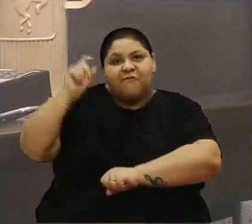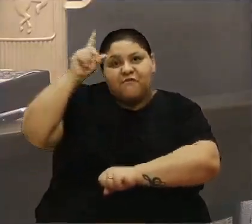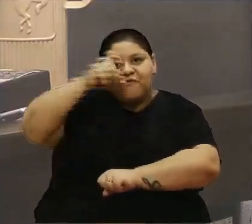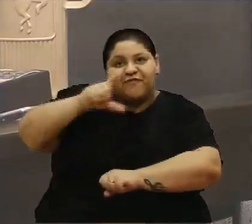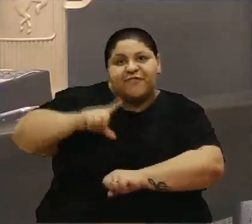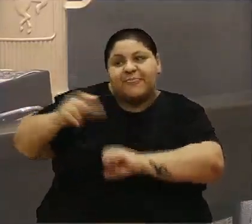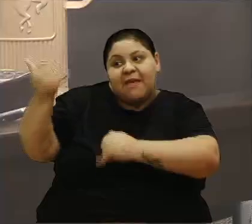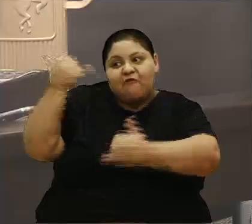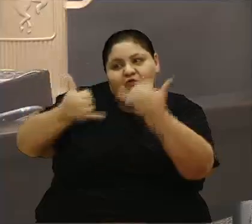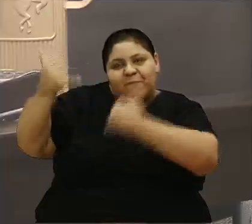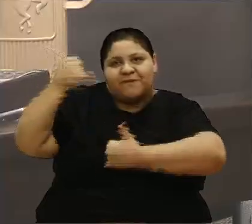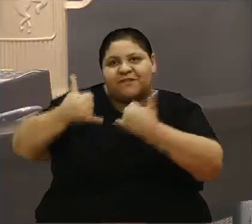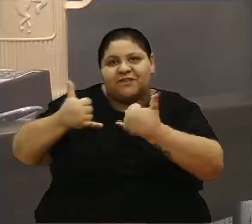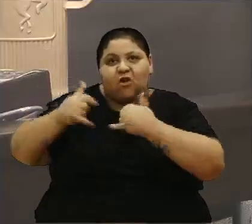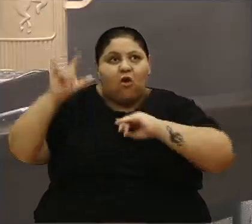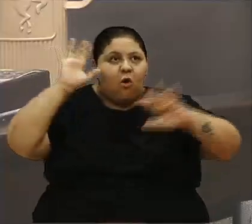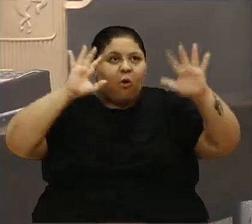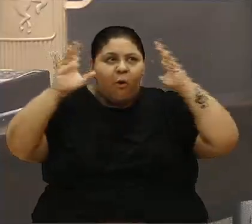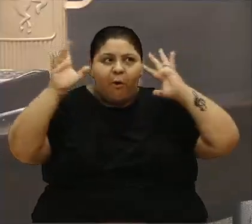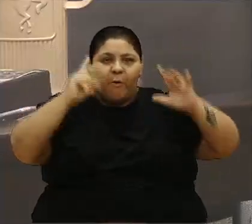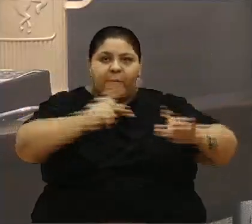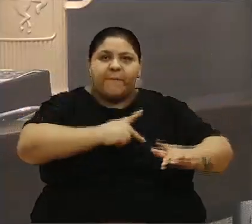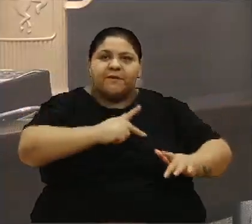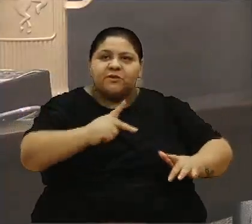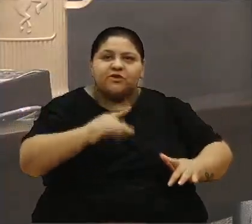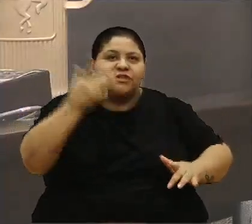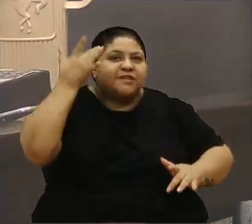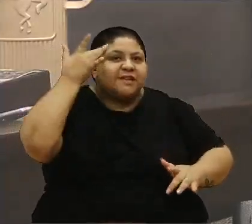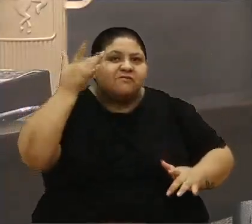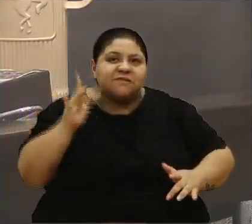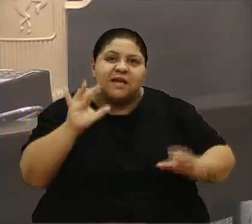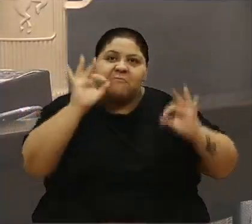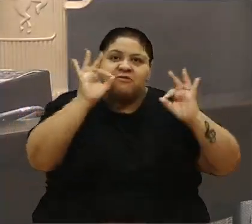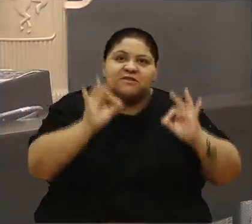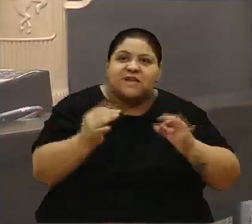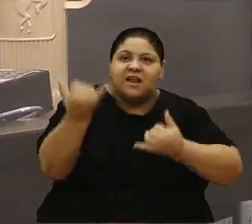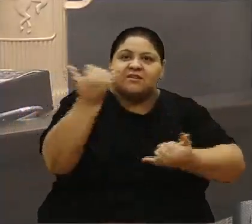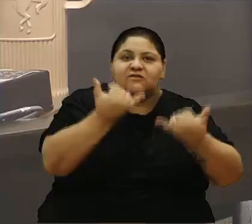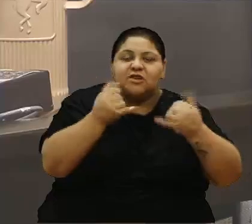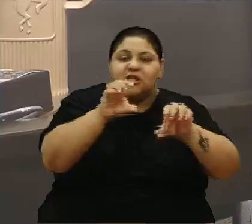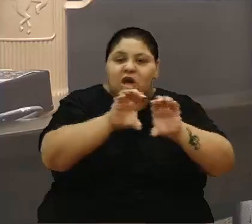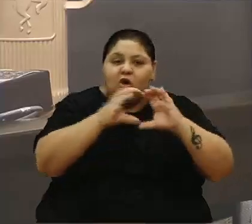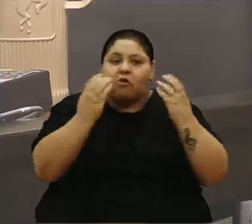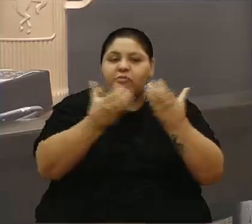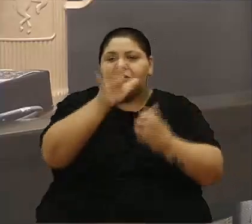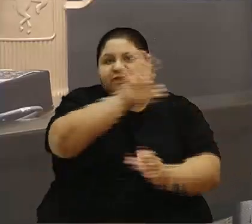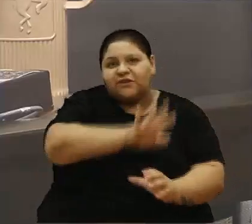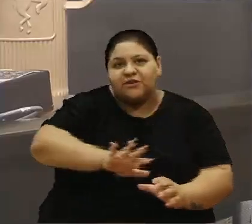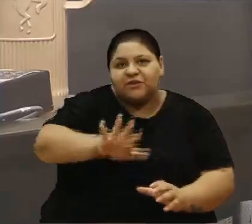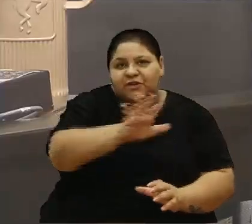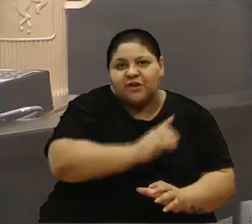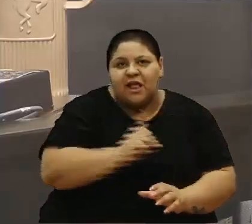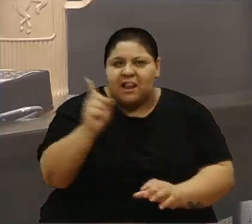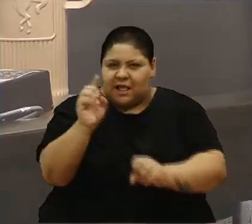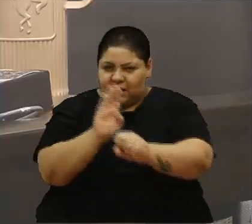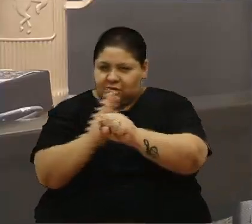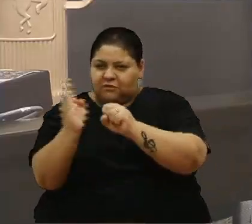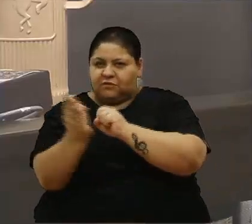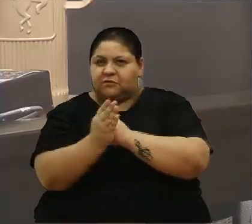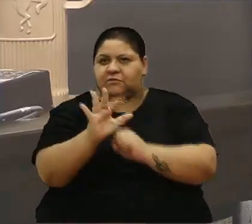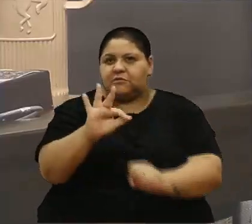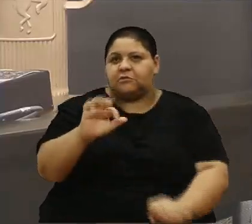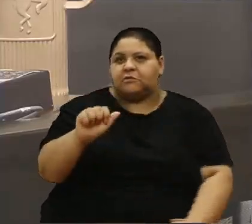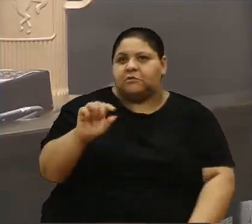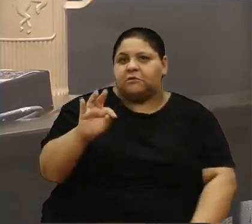ter informações, imagine pessoas leigas, presidentes de bairro e a comunidade em geral. Lá no bairro Fátima, a gente